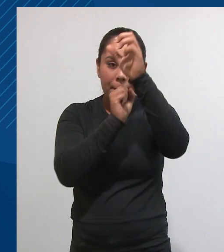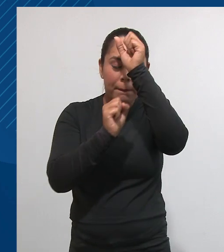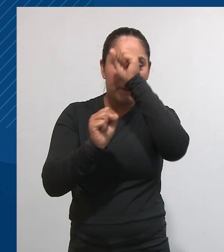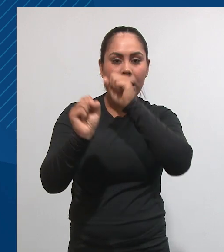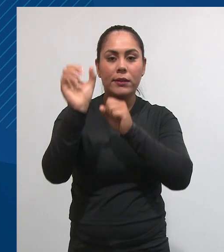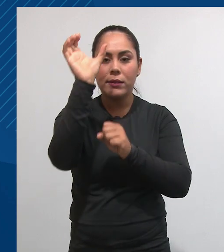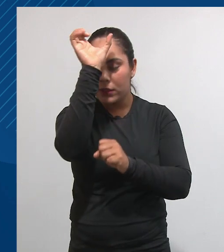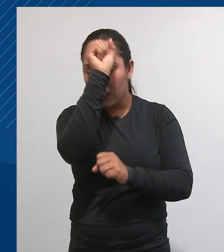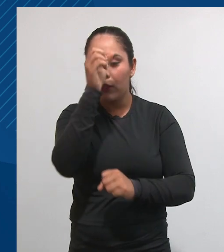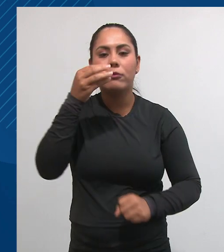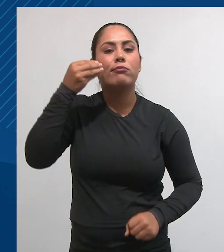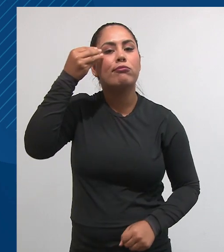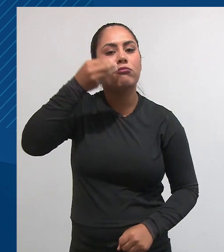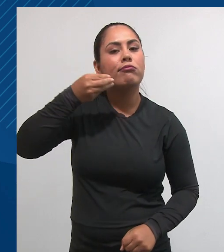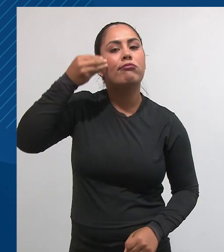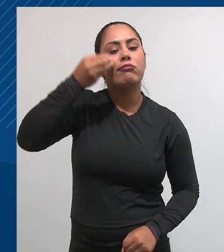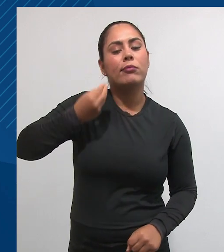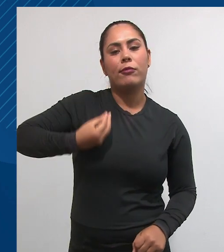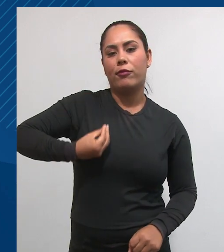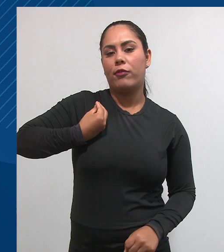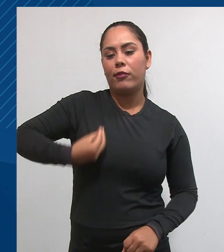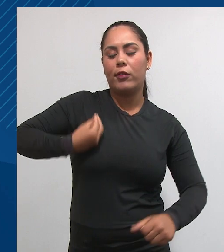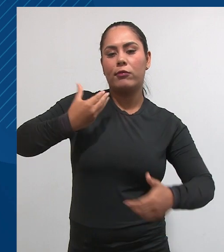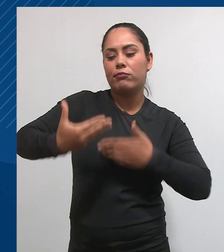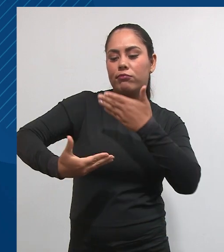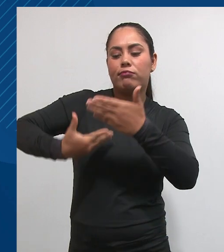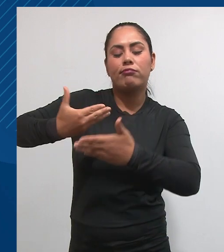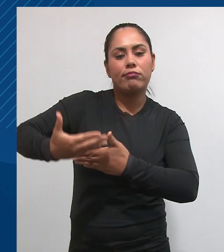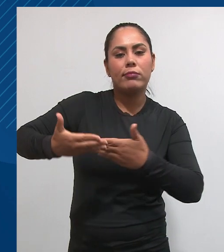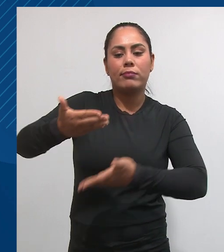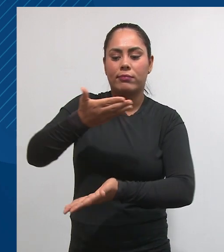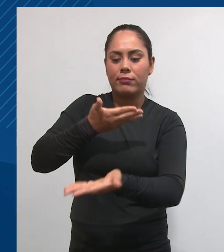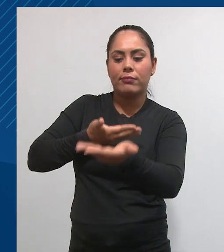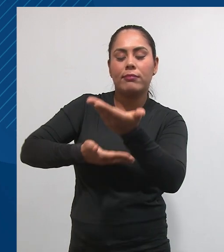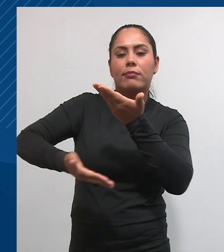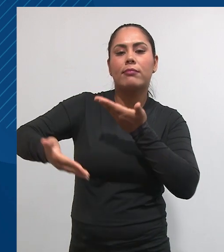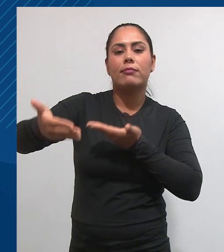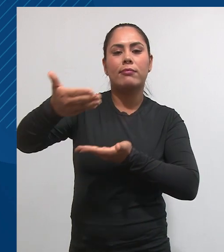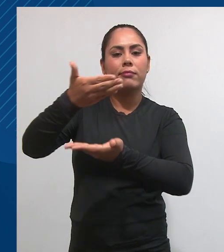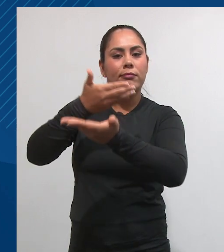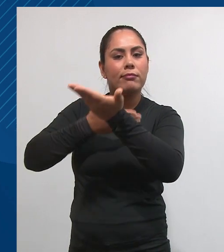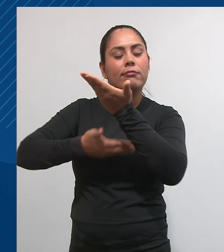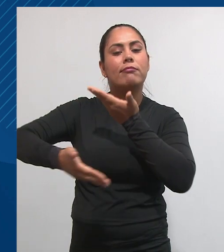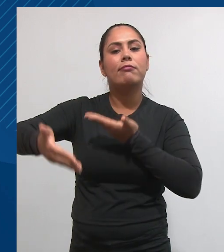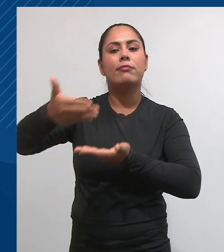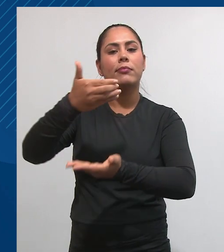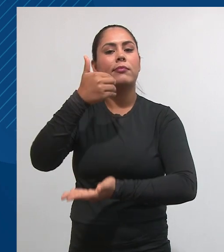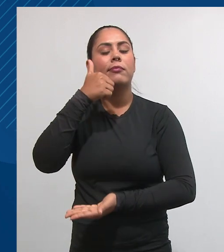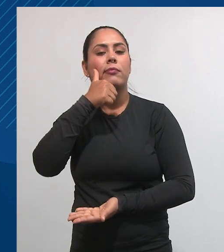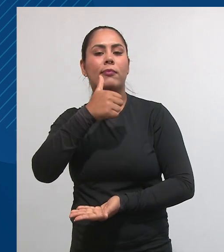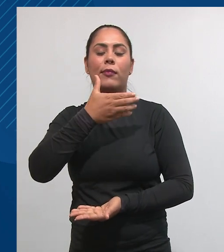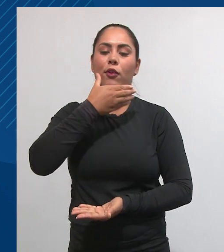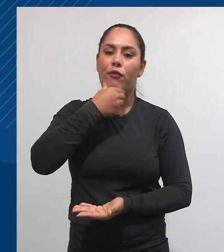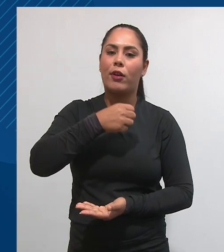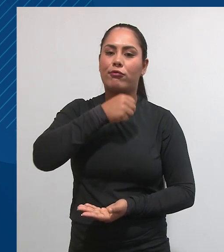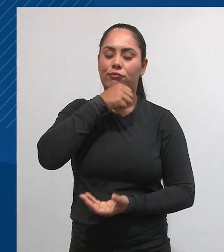Aprendemos vivendo, né? E recebendo isso dos mais velhos e das mais